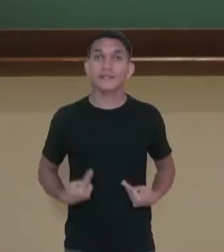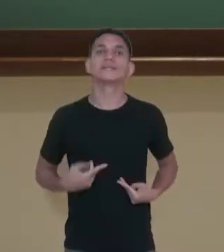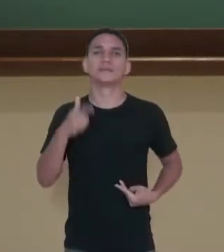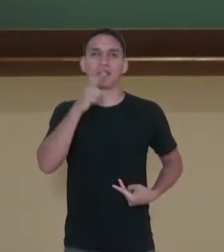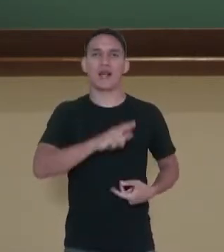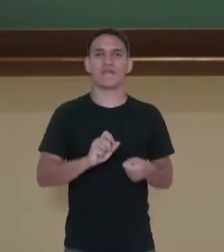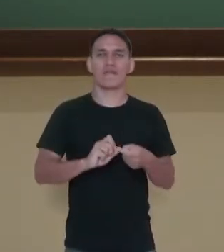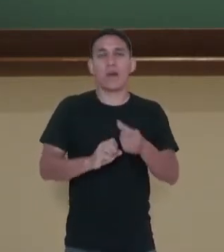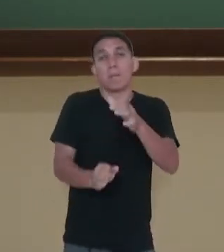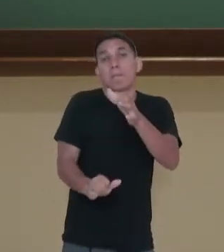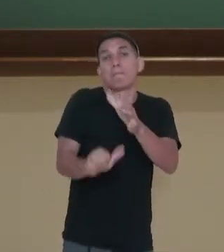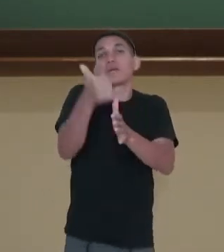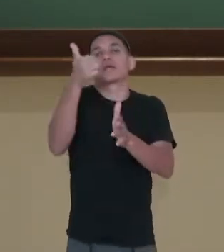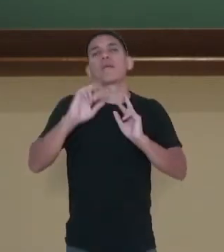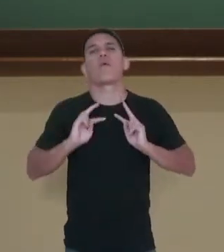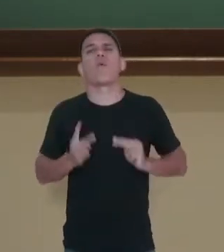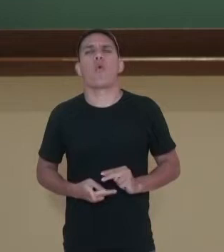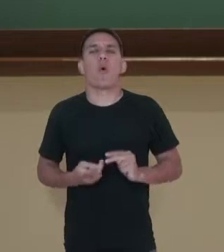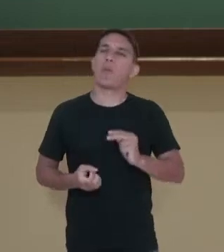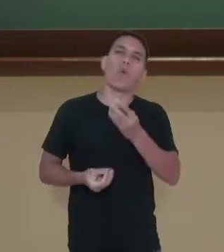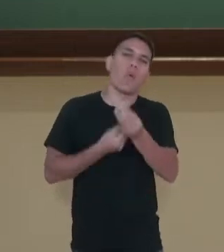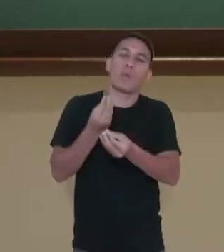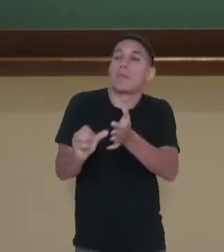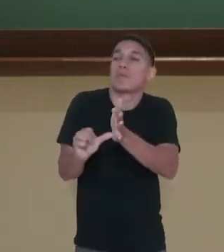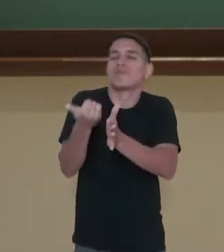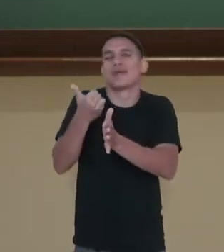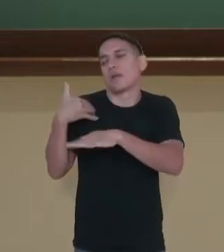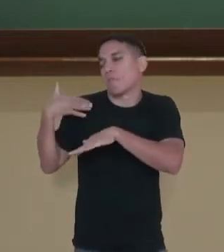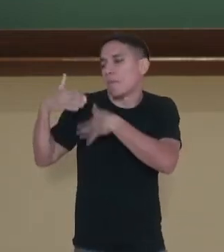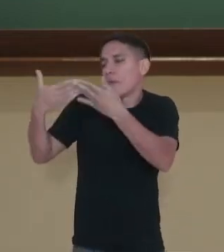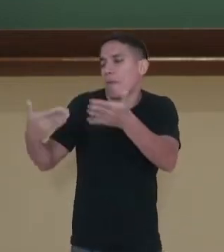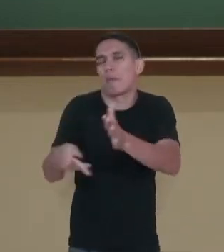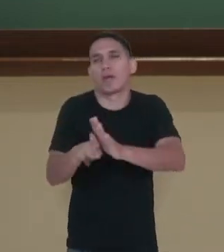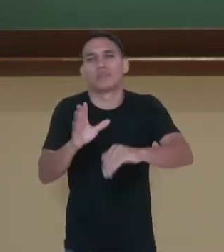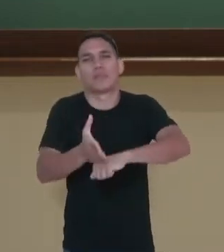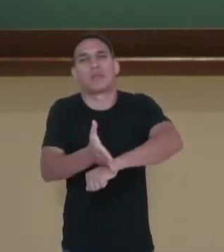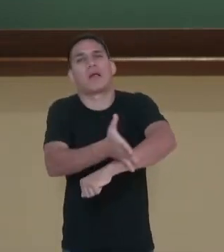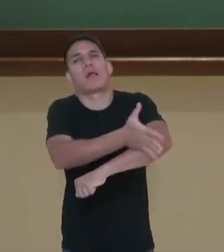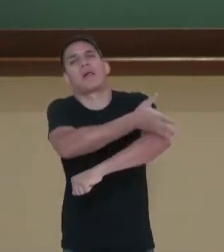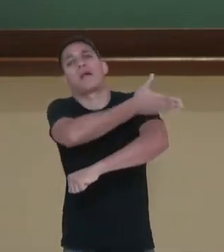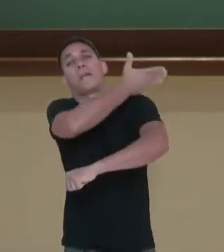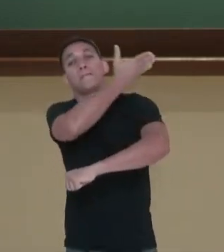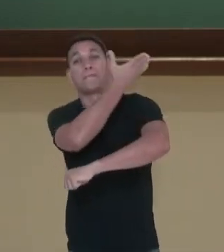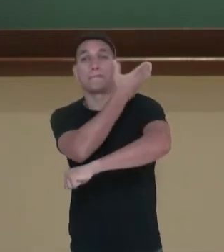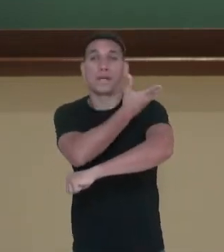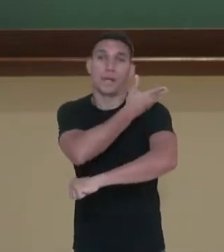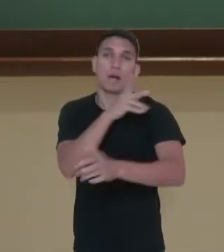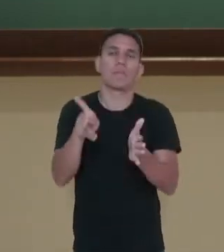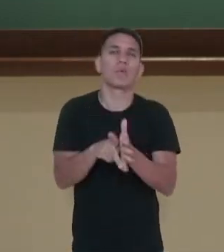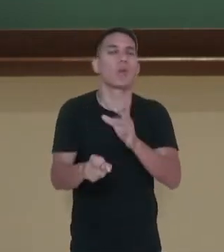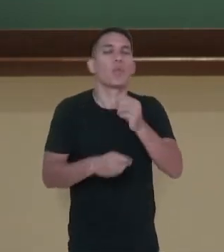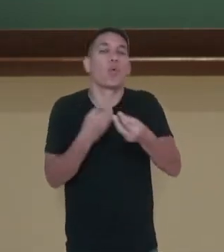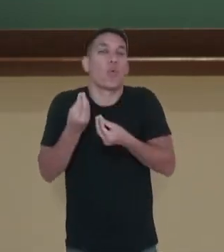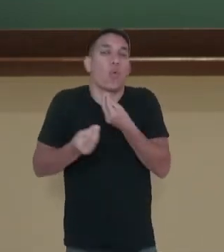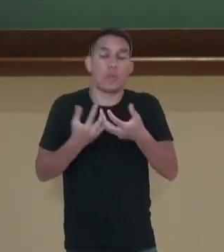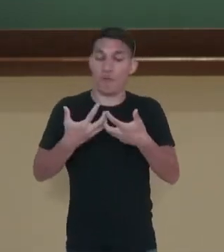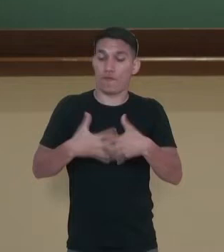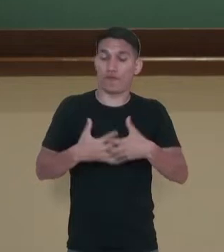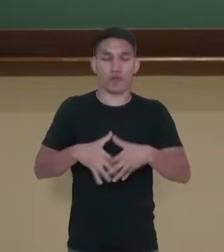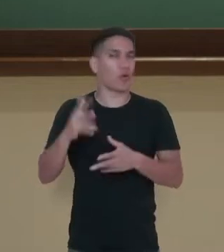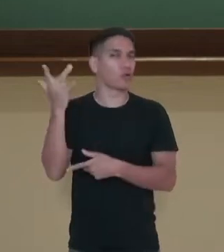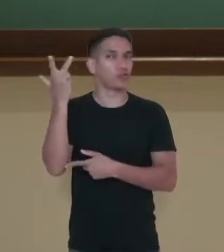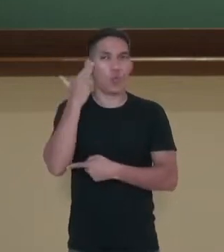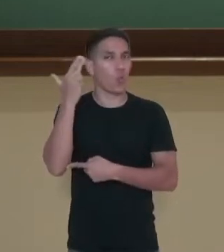dos primeiros anos, dos primeiros tempos, né, no período paleolítico e neolítico, né, era